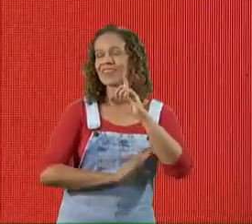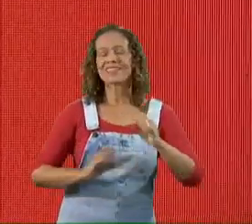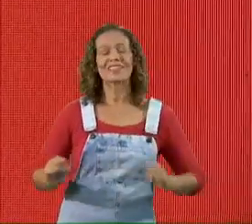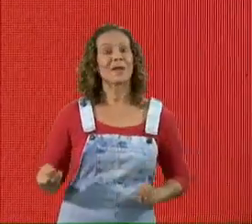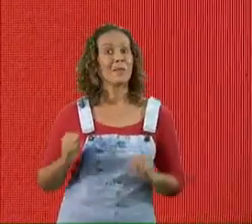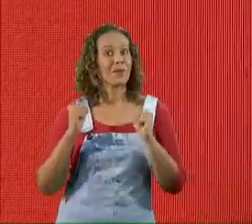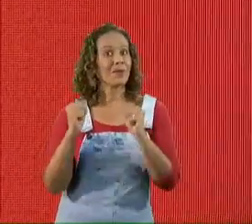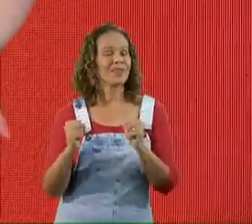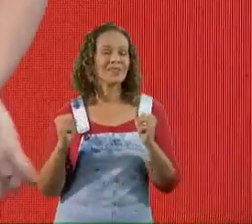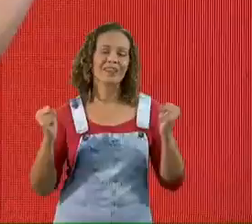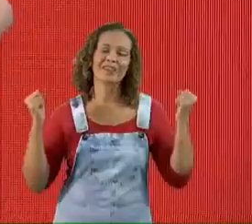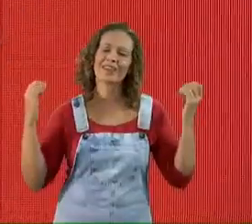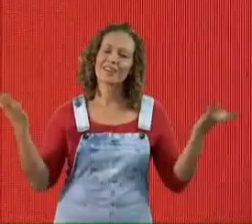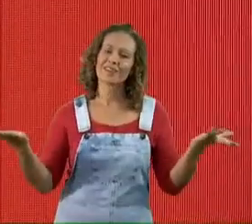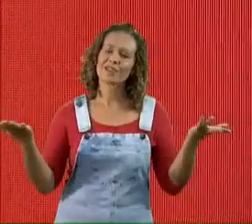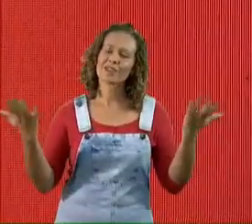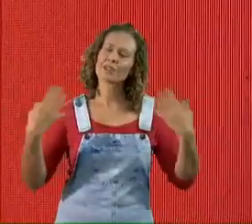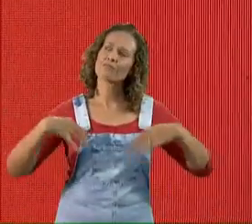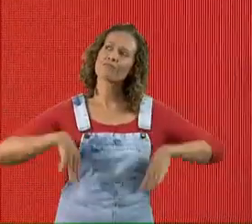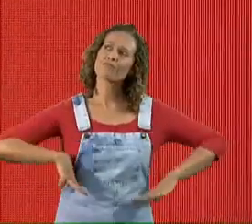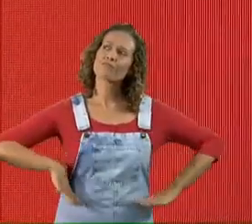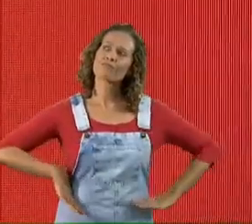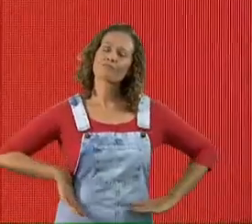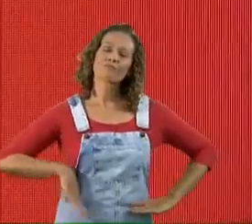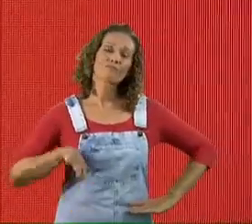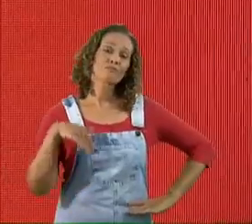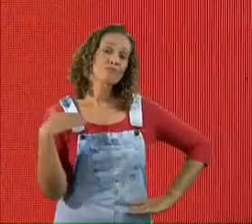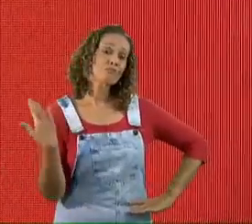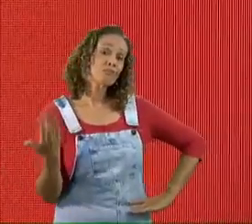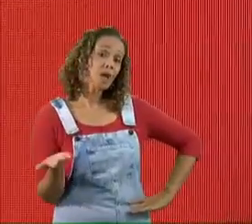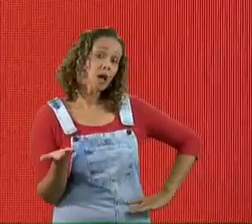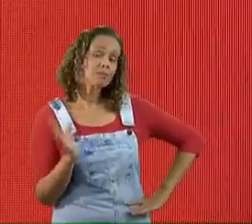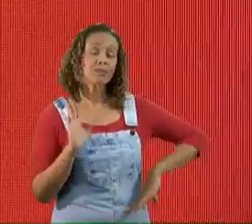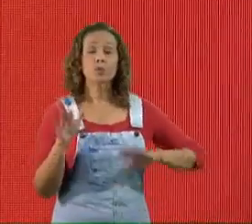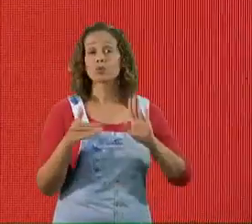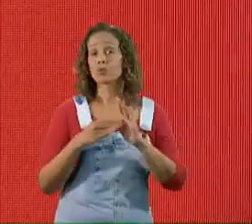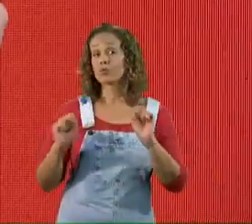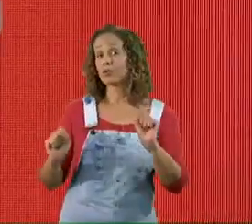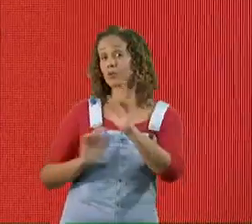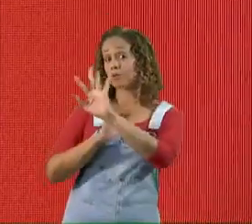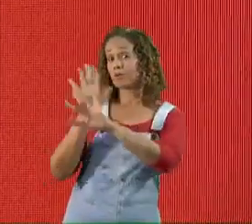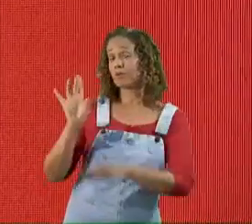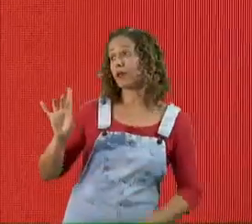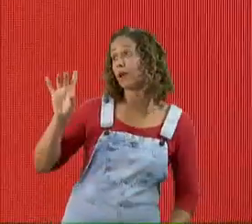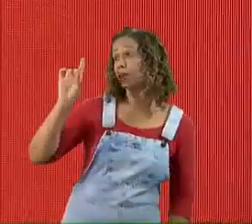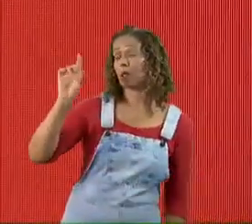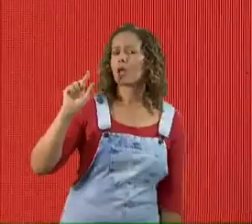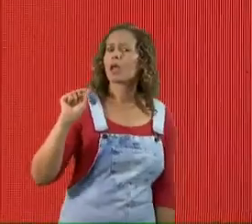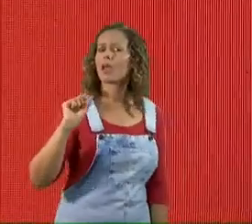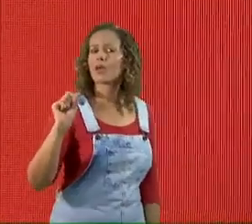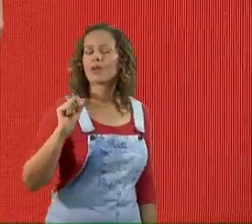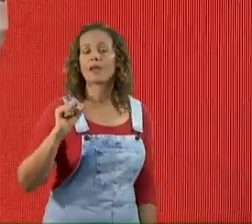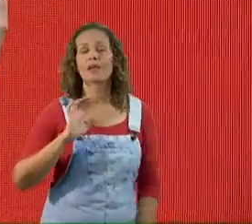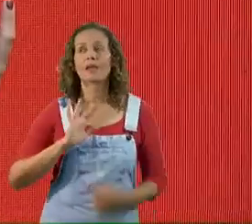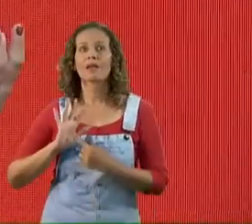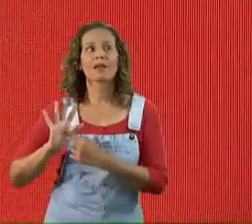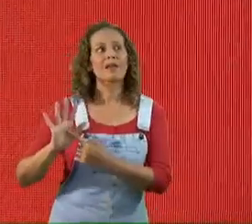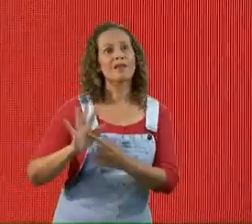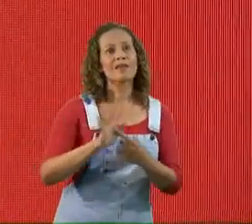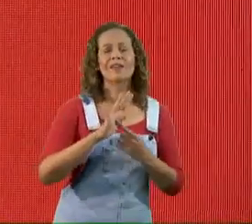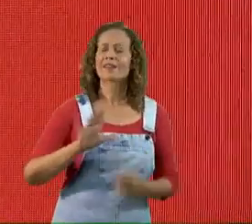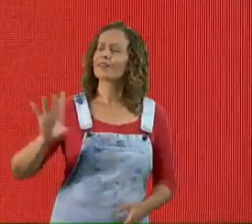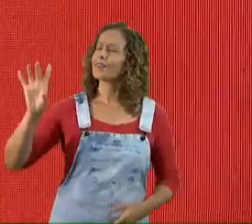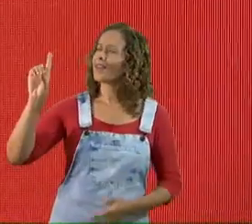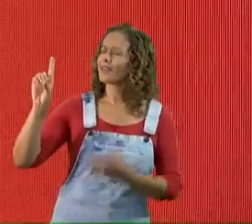grandioso! Então, tudo que glorifica a Deus é tudo aquilo que mostra a beleza de